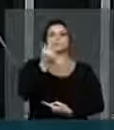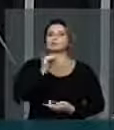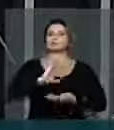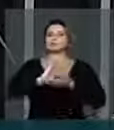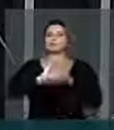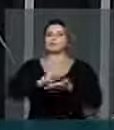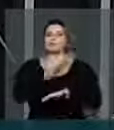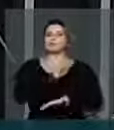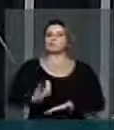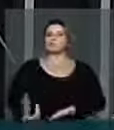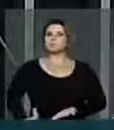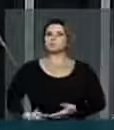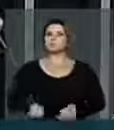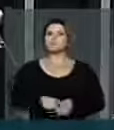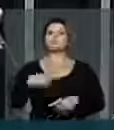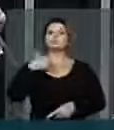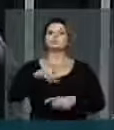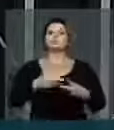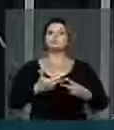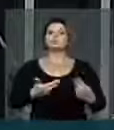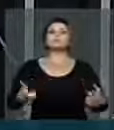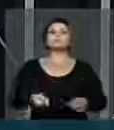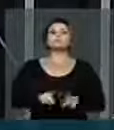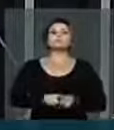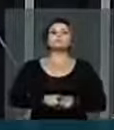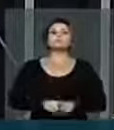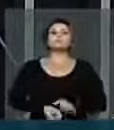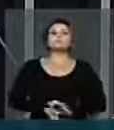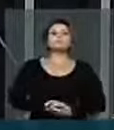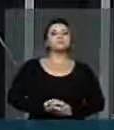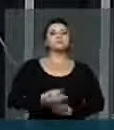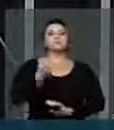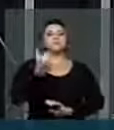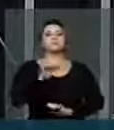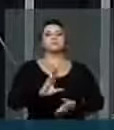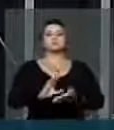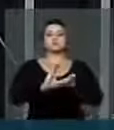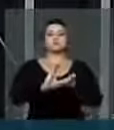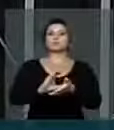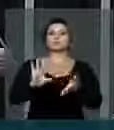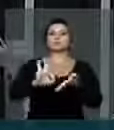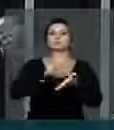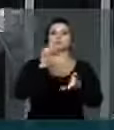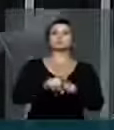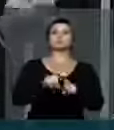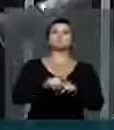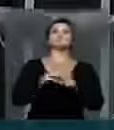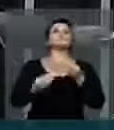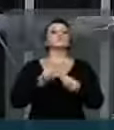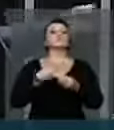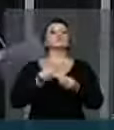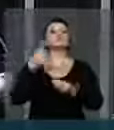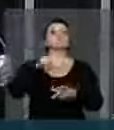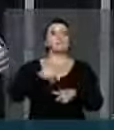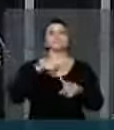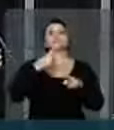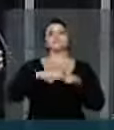aspecto da execução orçamentária, que no orçamento autorizativo é um dos grandes problemas do